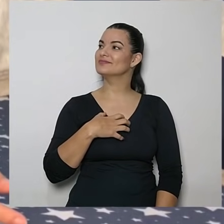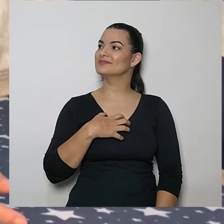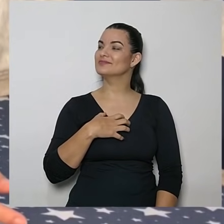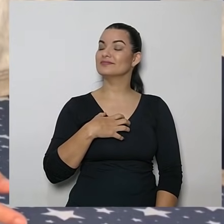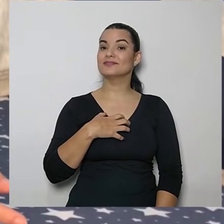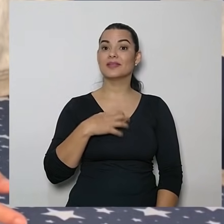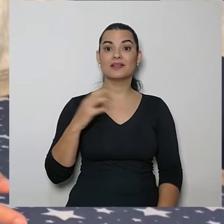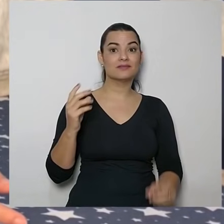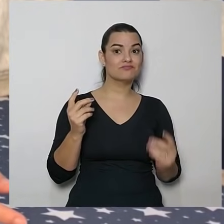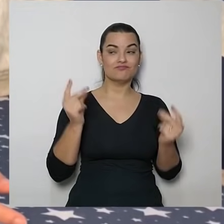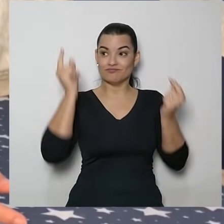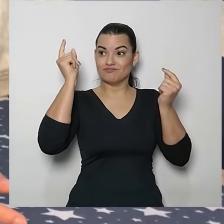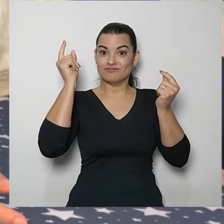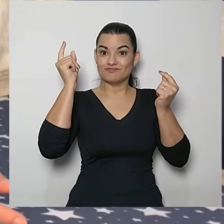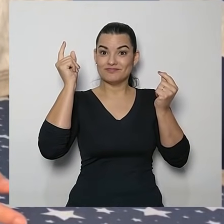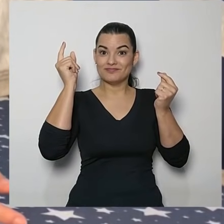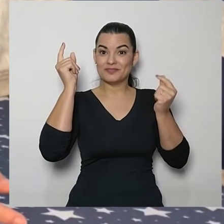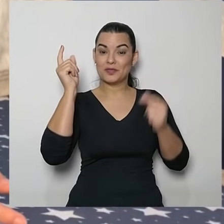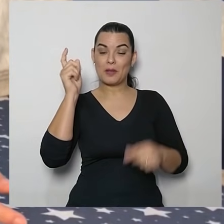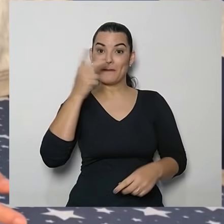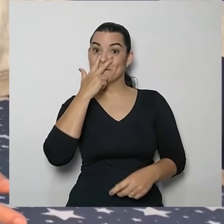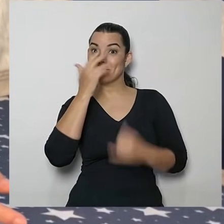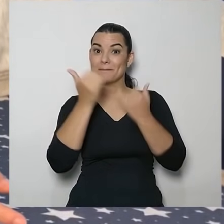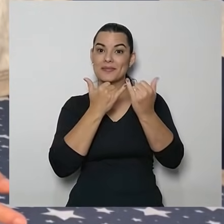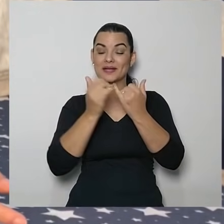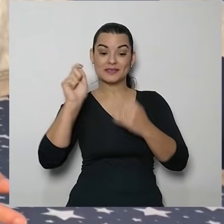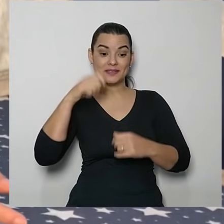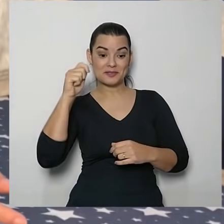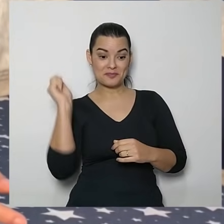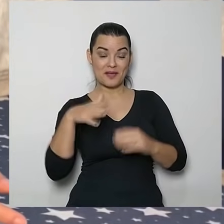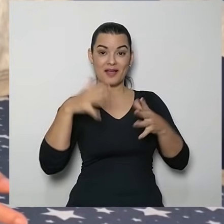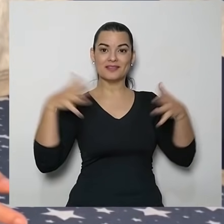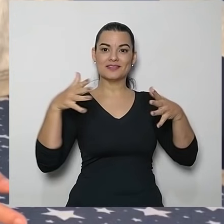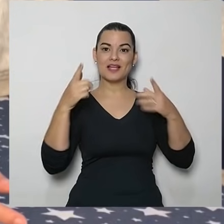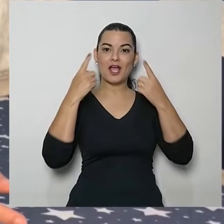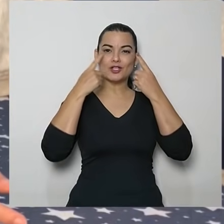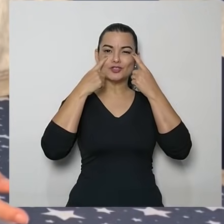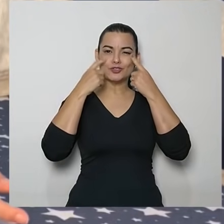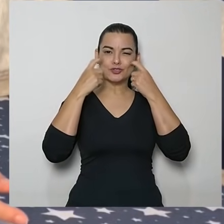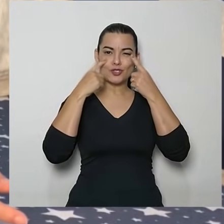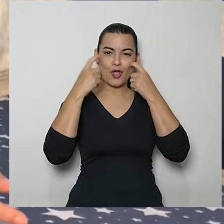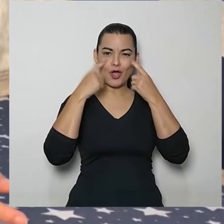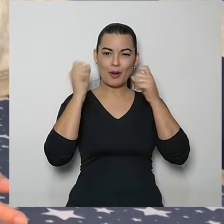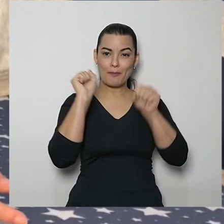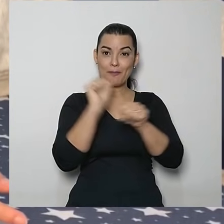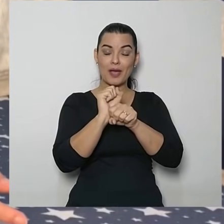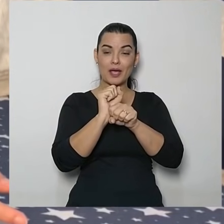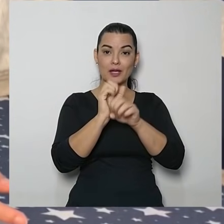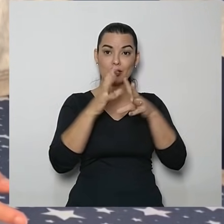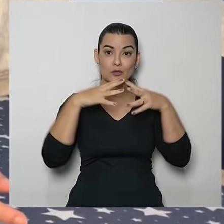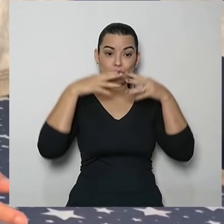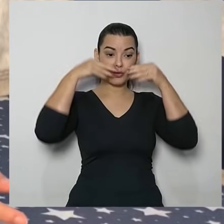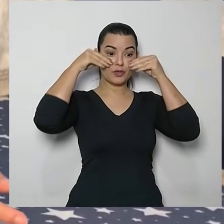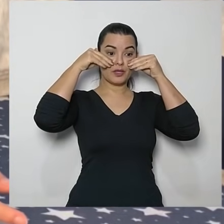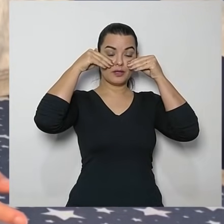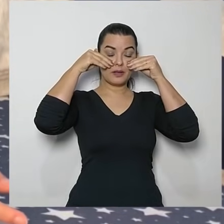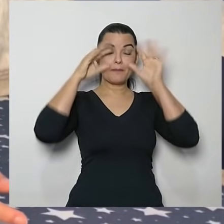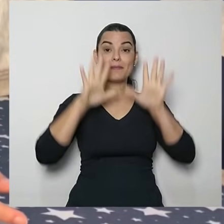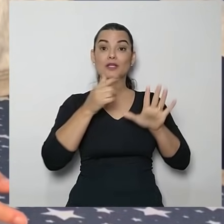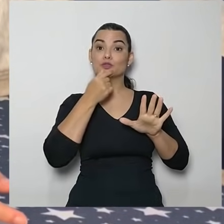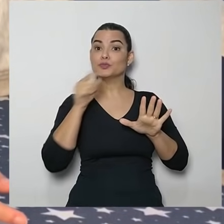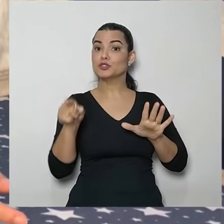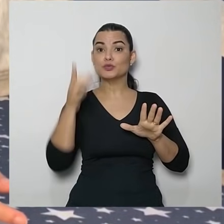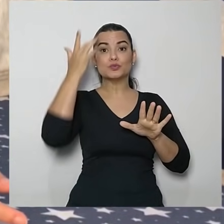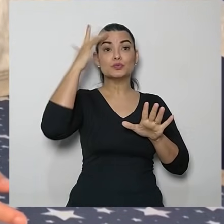Em um passe de mágica, Fabinho parou de chorar, mas o menino chorão não sabia que melodia era essa que chamou sua atenção.